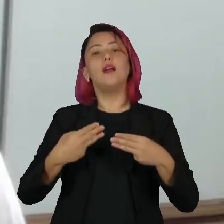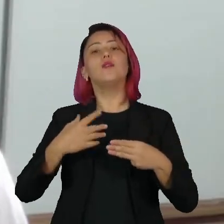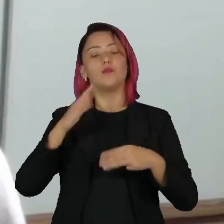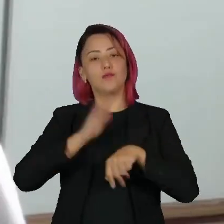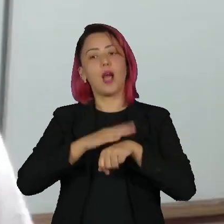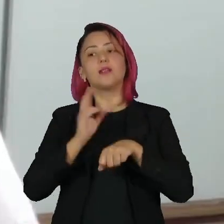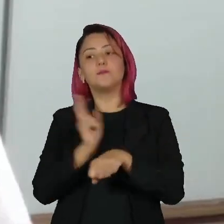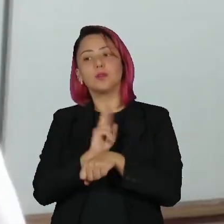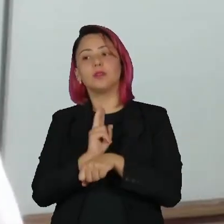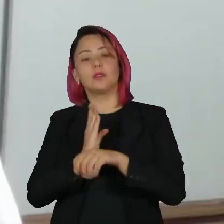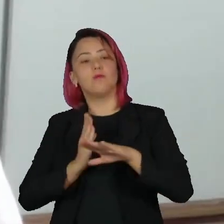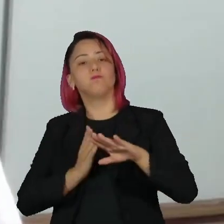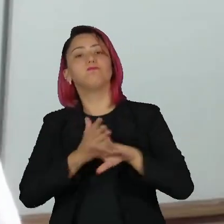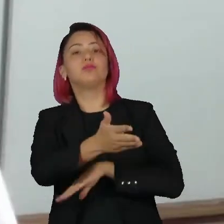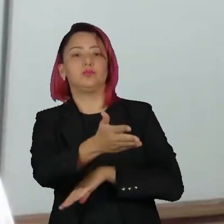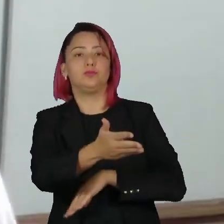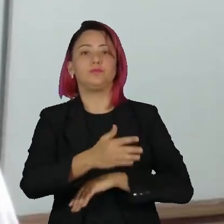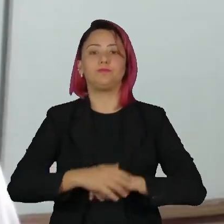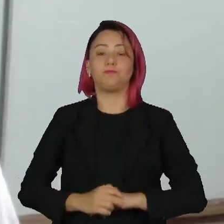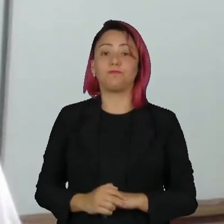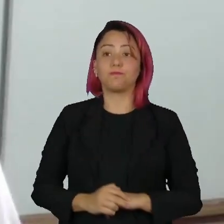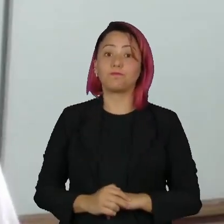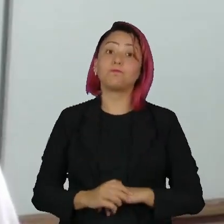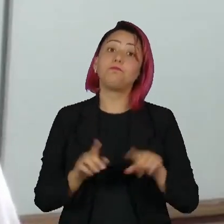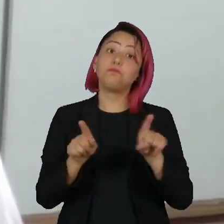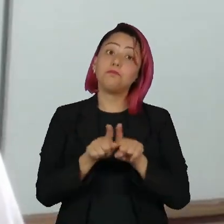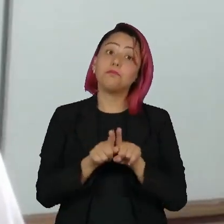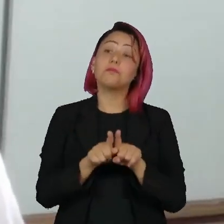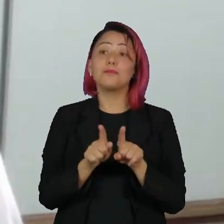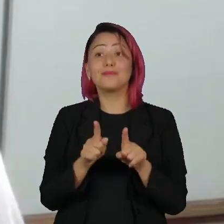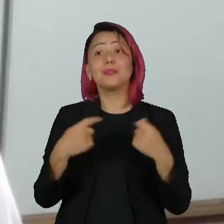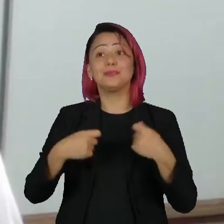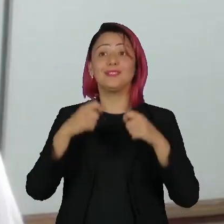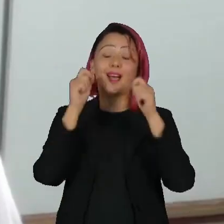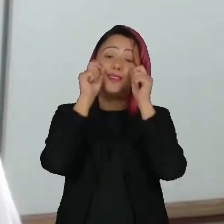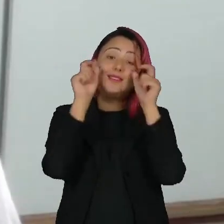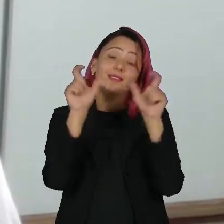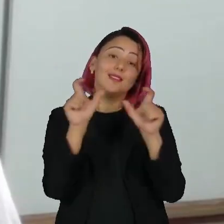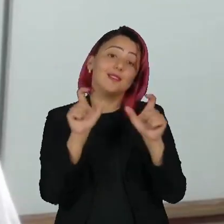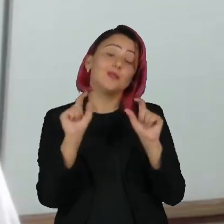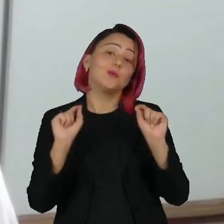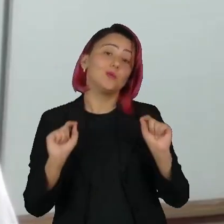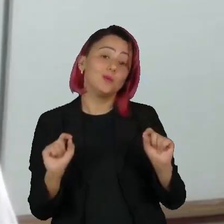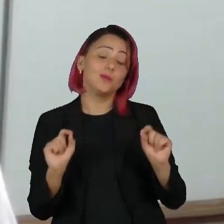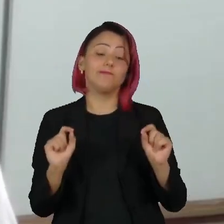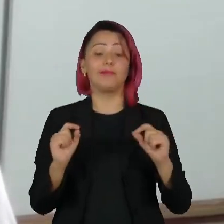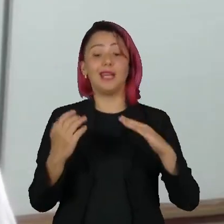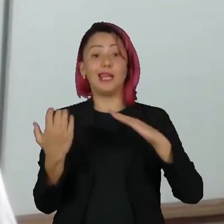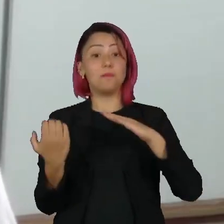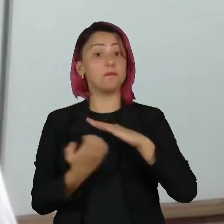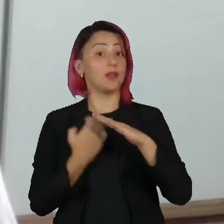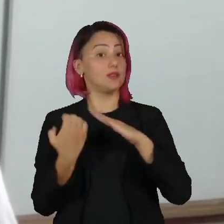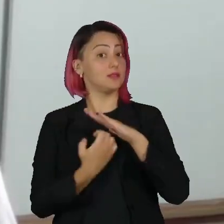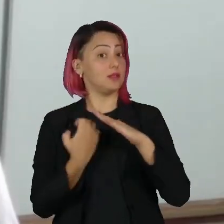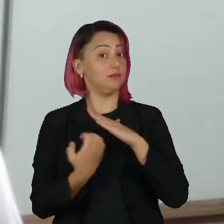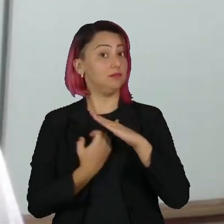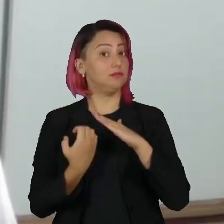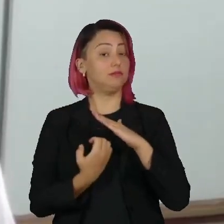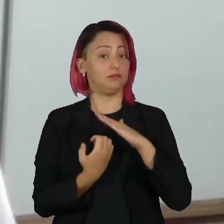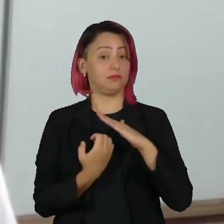proteção. Além disso, a gente tem que ficar atento e atenta às empresas